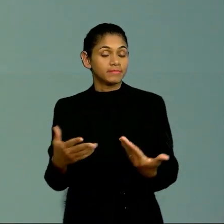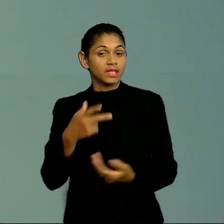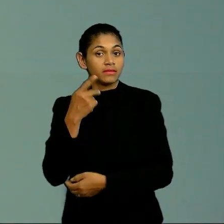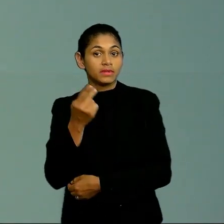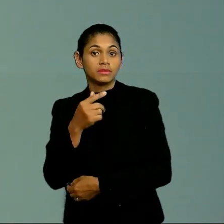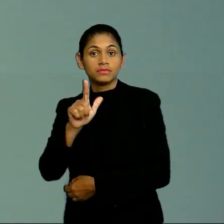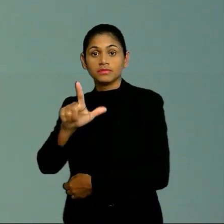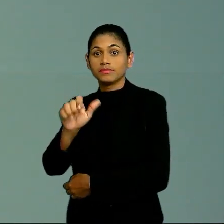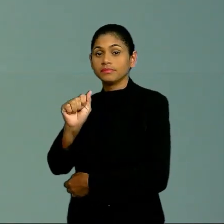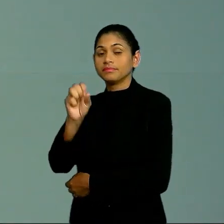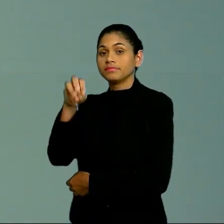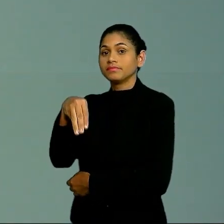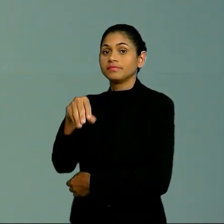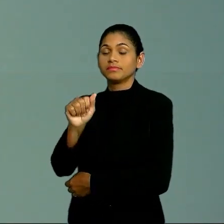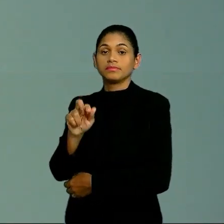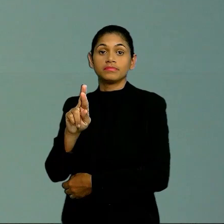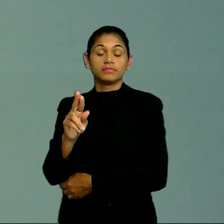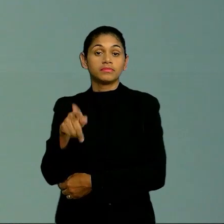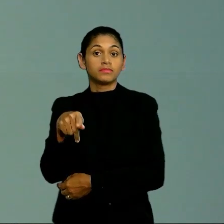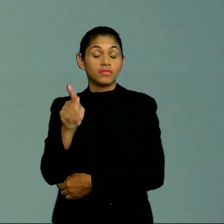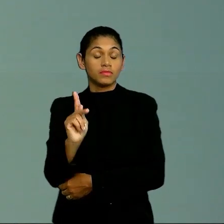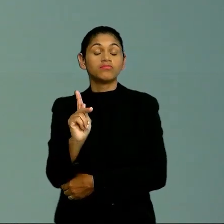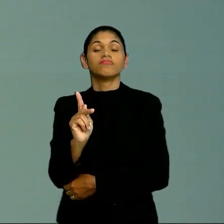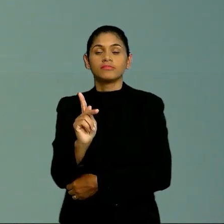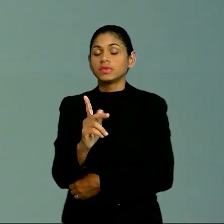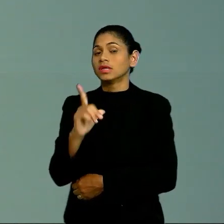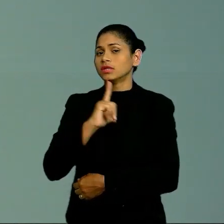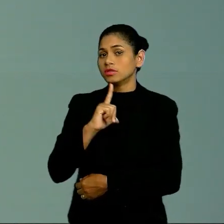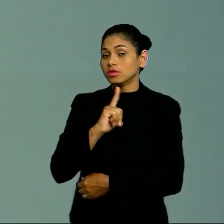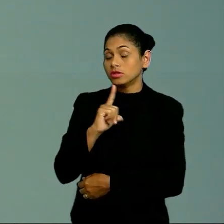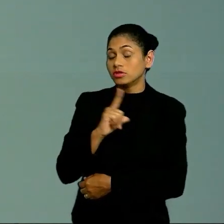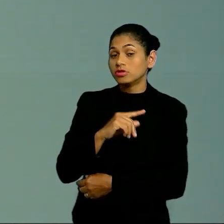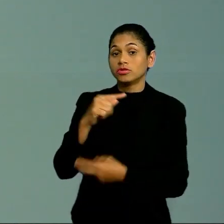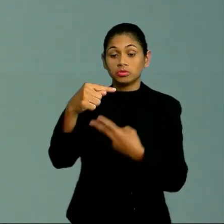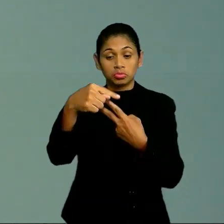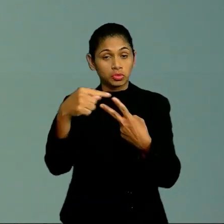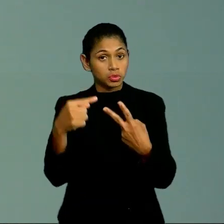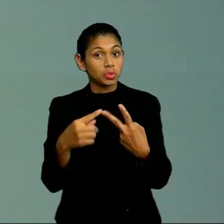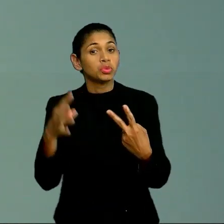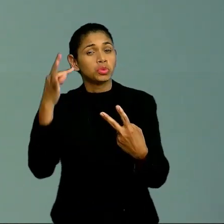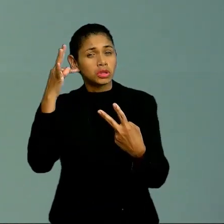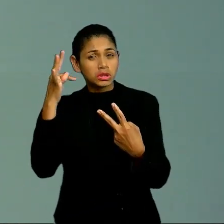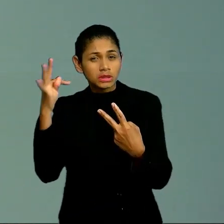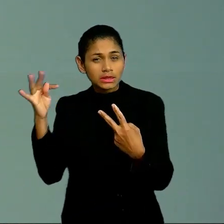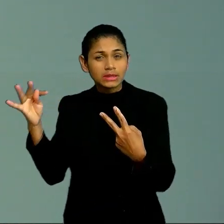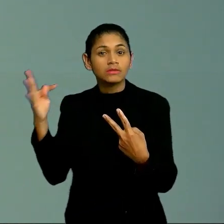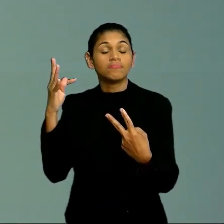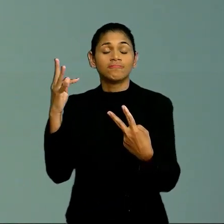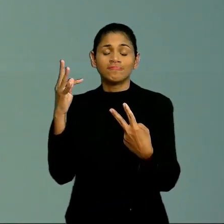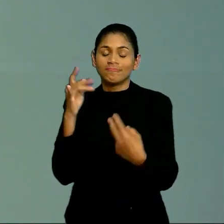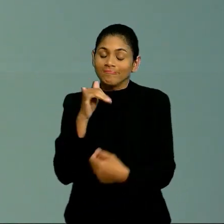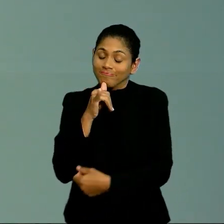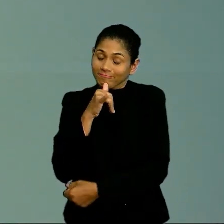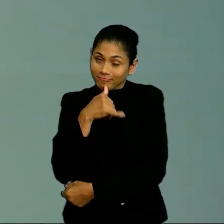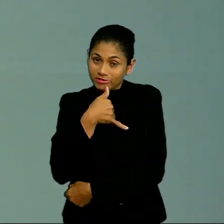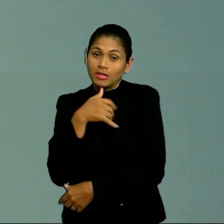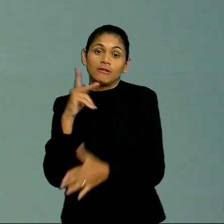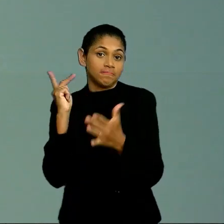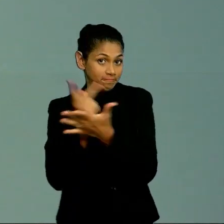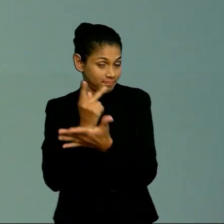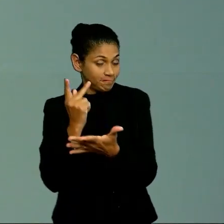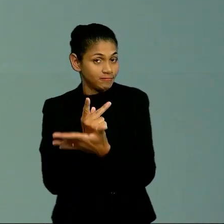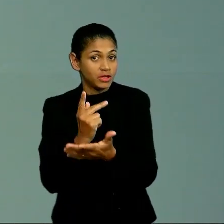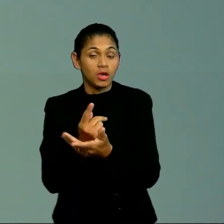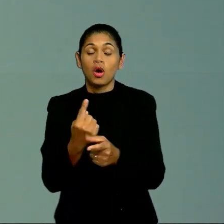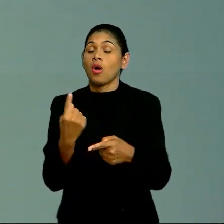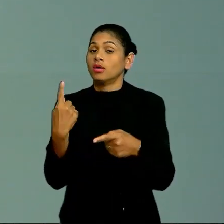de Lamarck, pessoal, que ele lançou duas leis, porém as suas leis estavam erradas, Pois eles não condiziam aí com